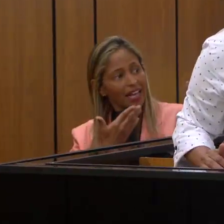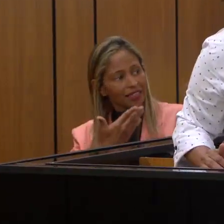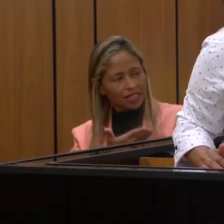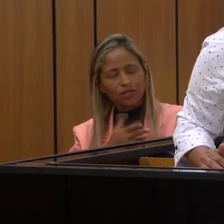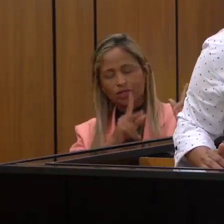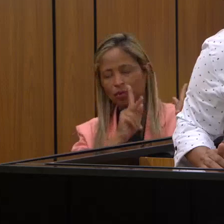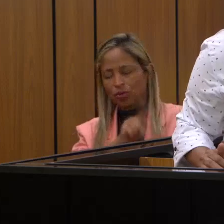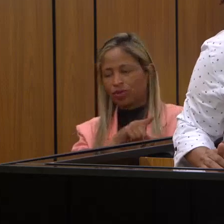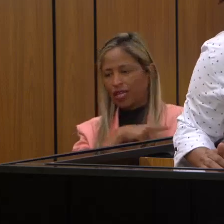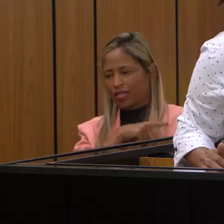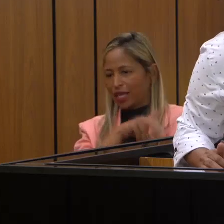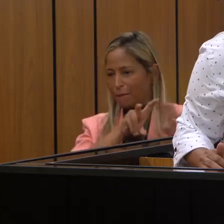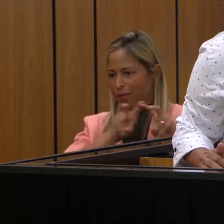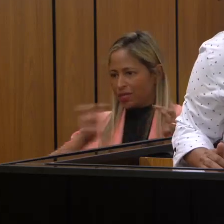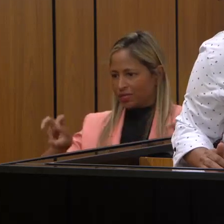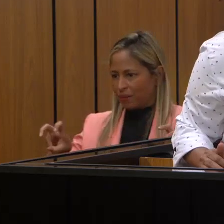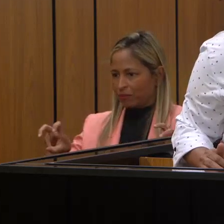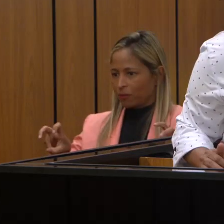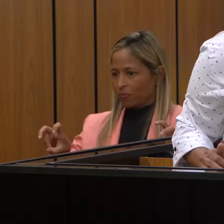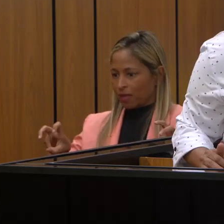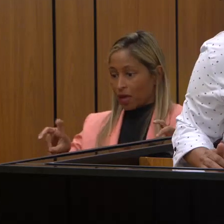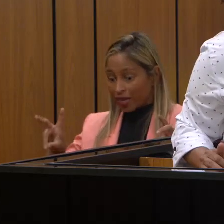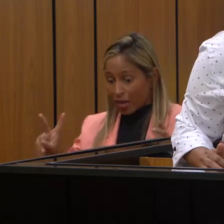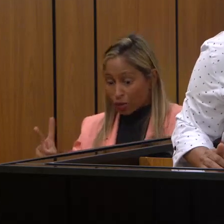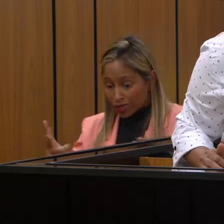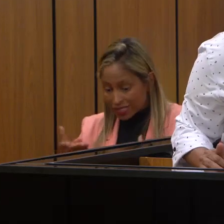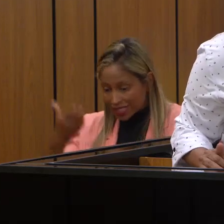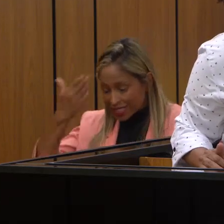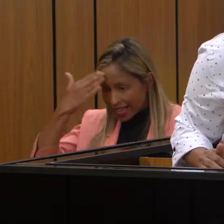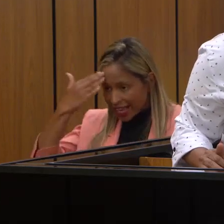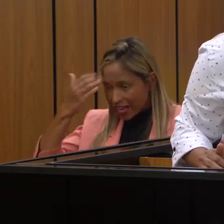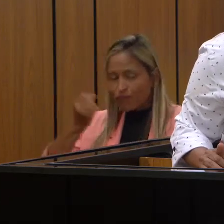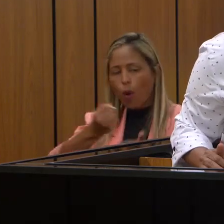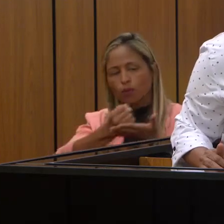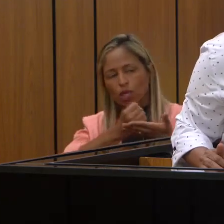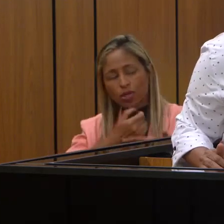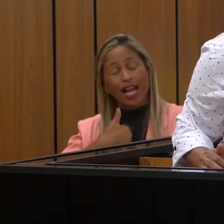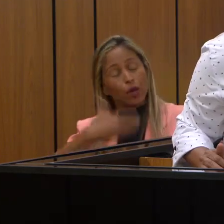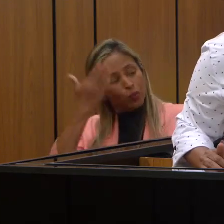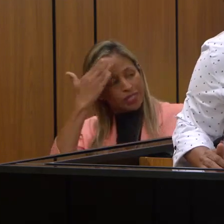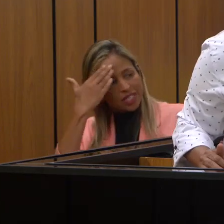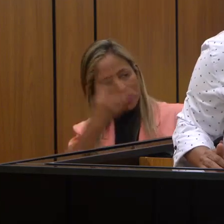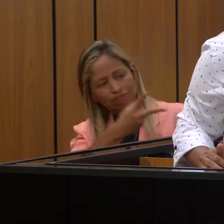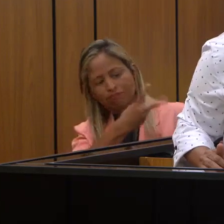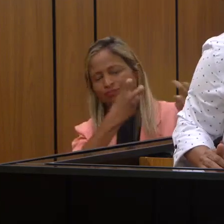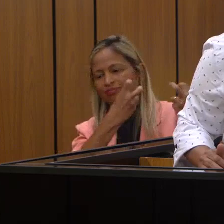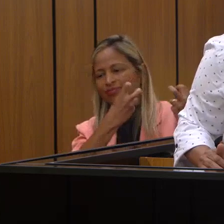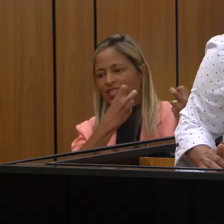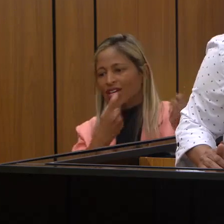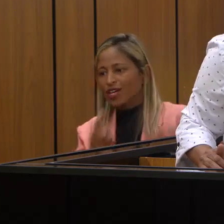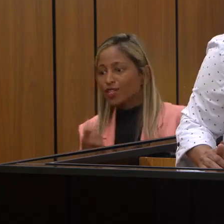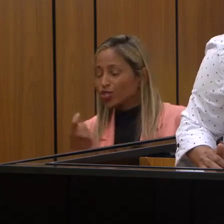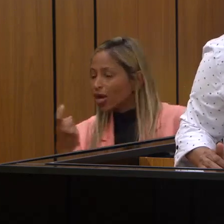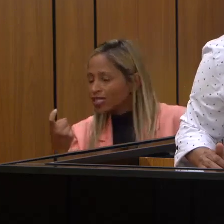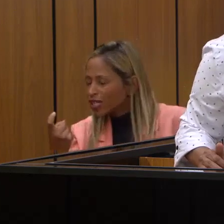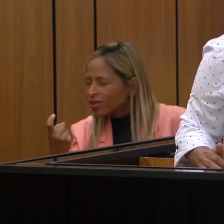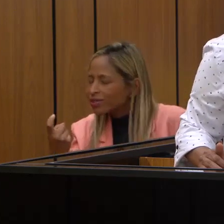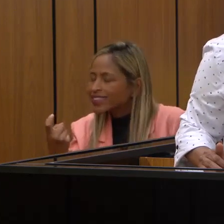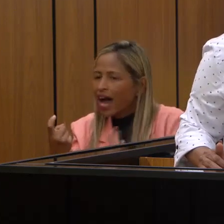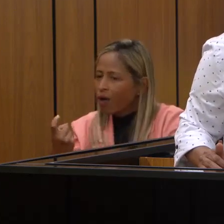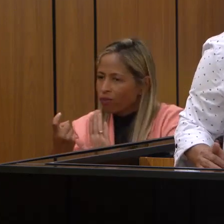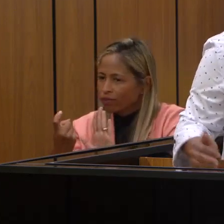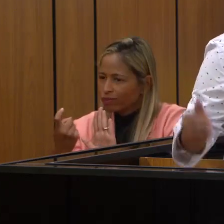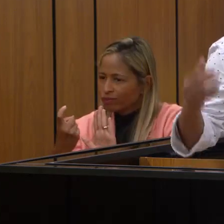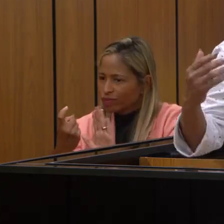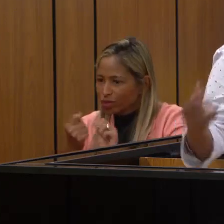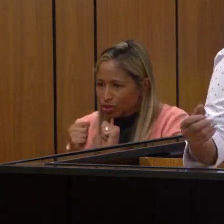eu sei que essa causa vocês vão nos ajudar porque sozinhos nós não somos nada